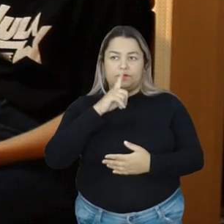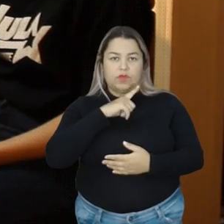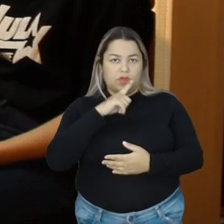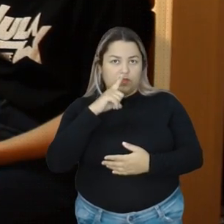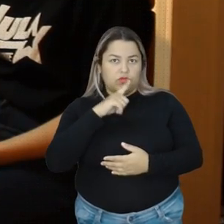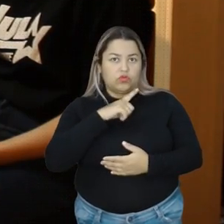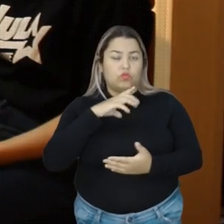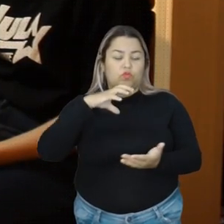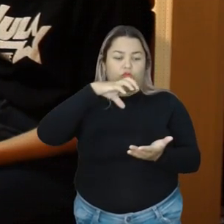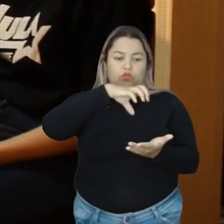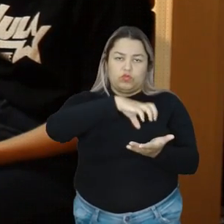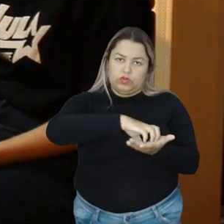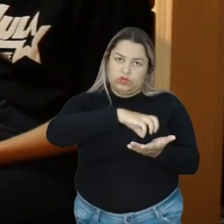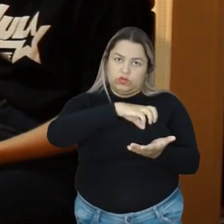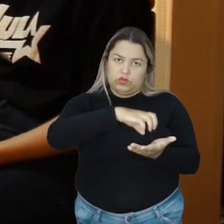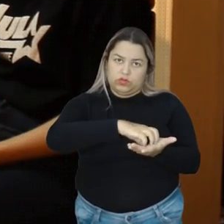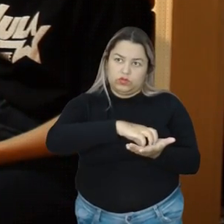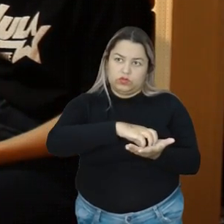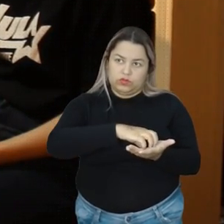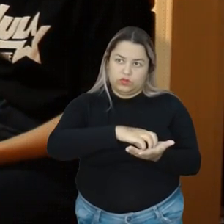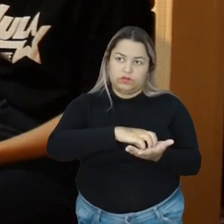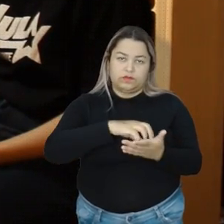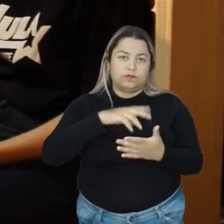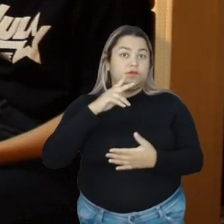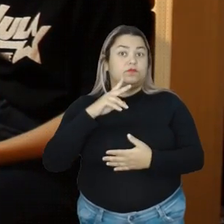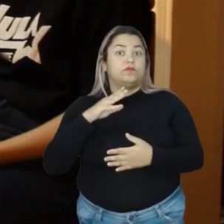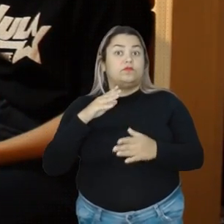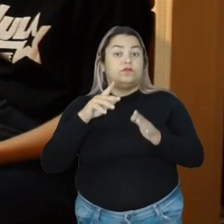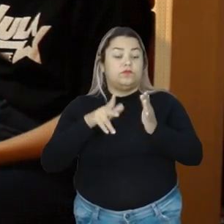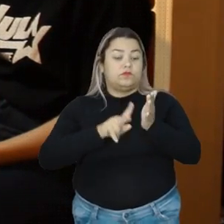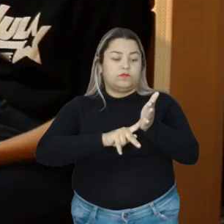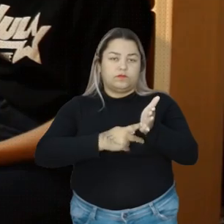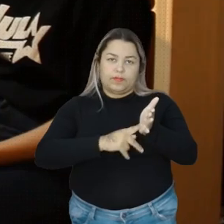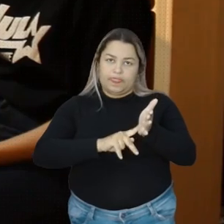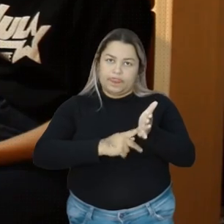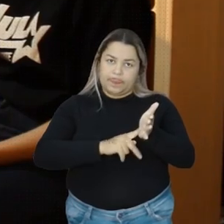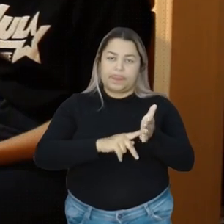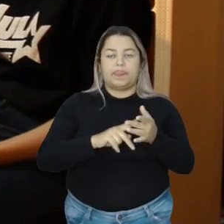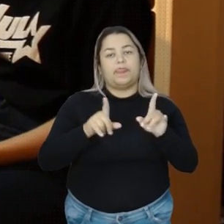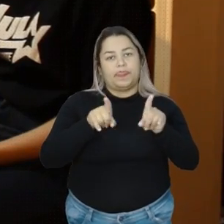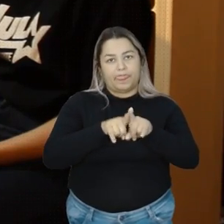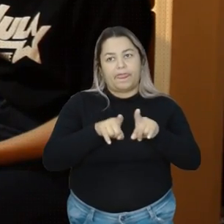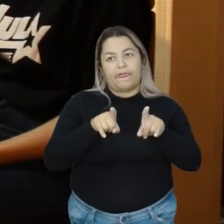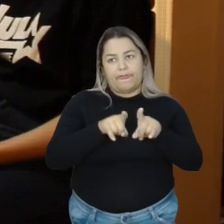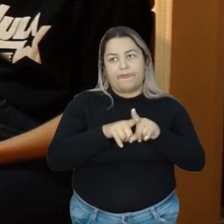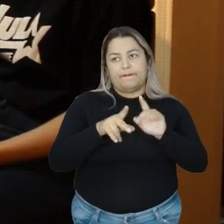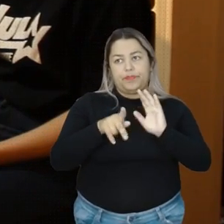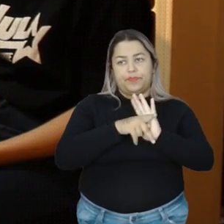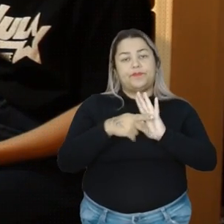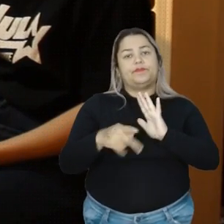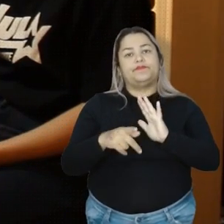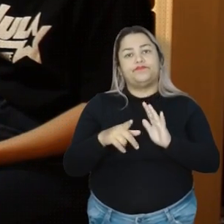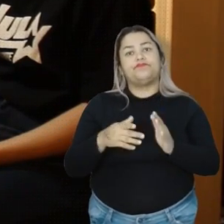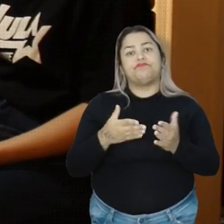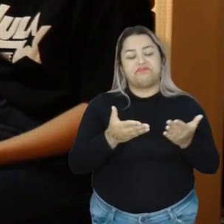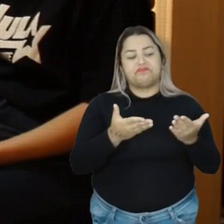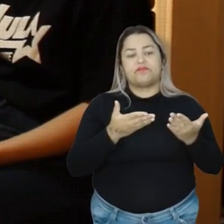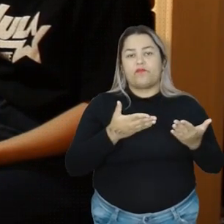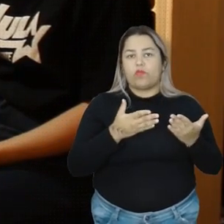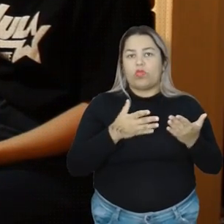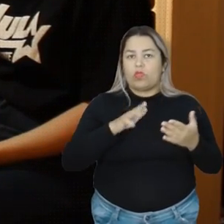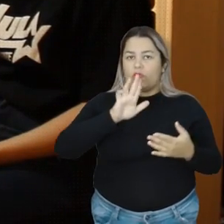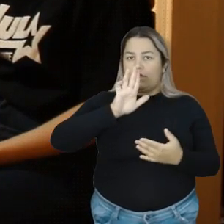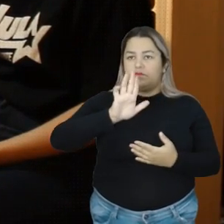ali do sindicato, além das outras que nós já tínhamos. Né? E ali nós recebemos o Lula, uma